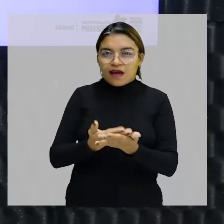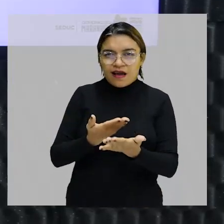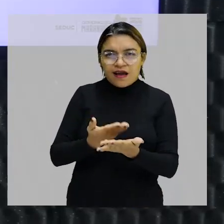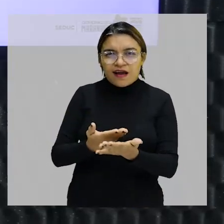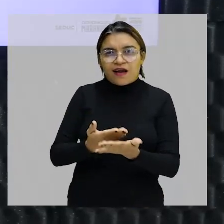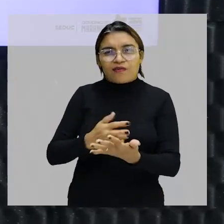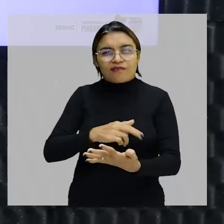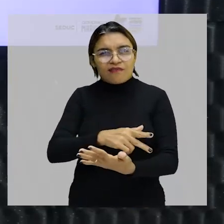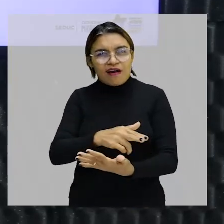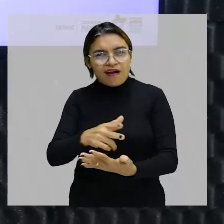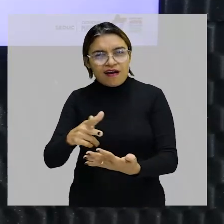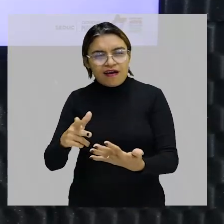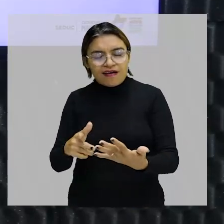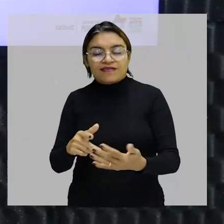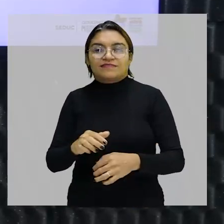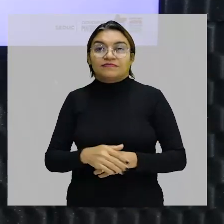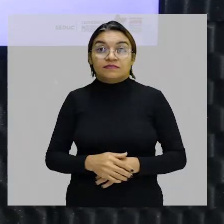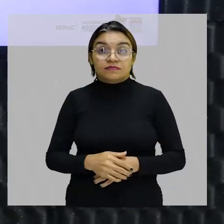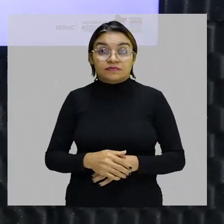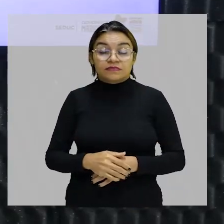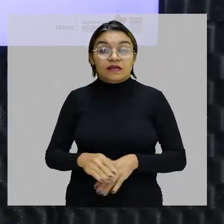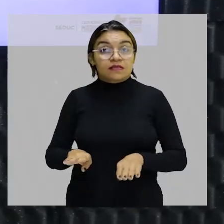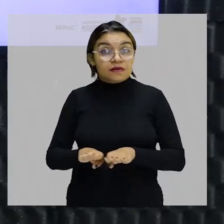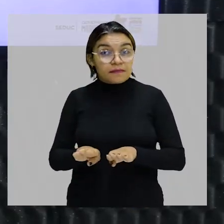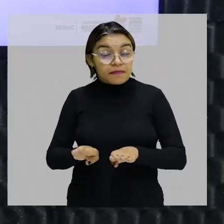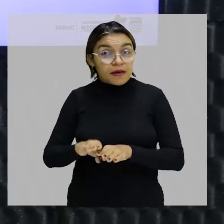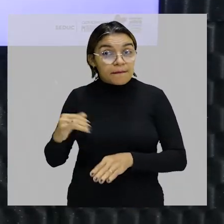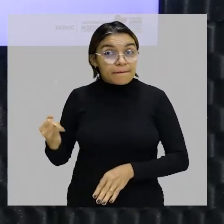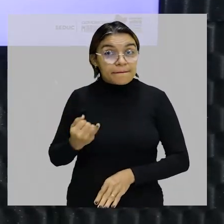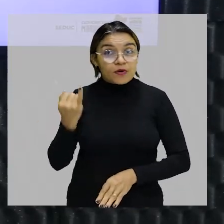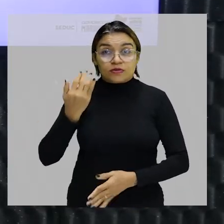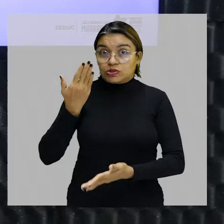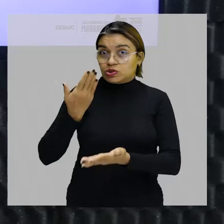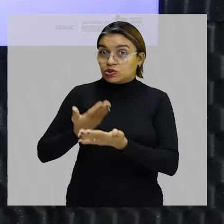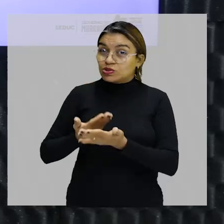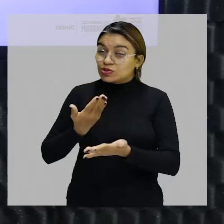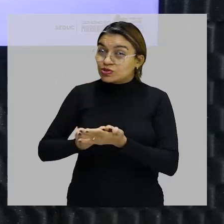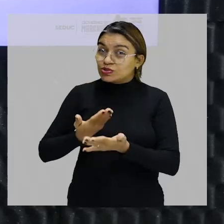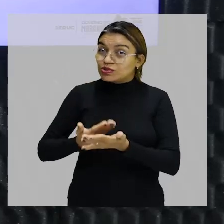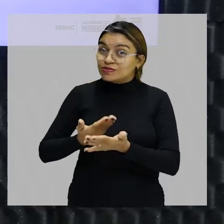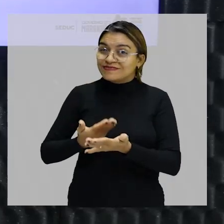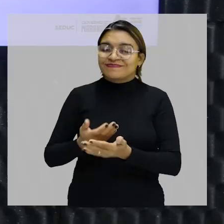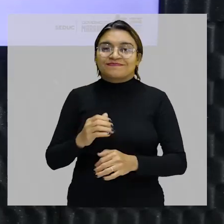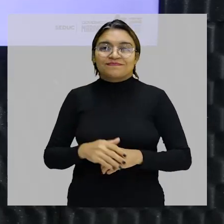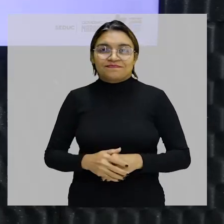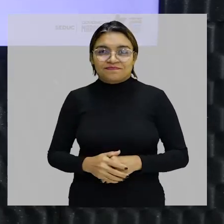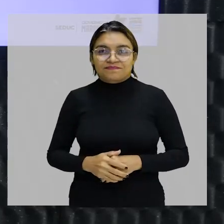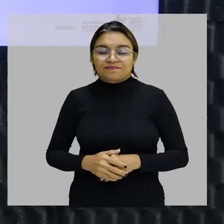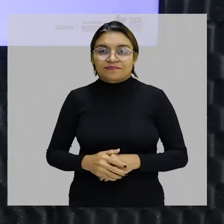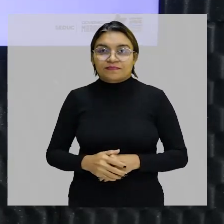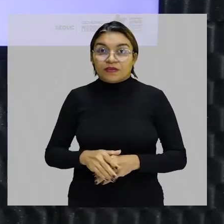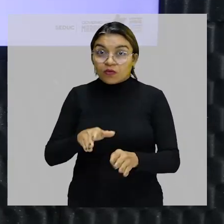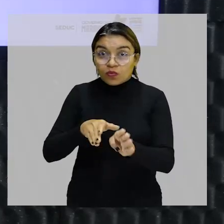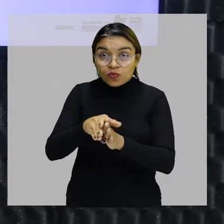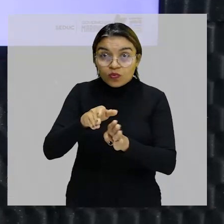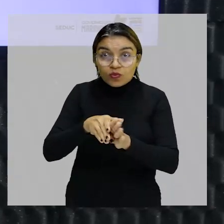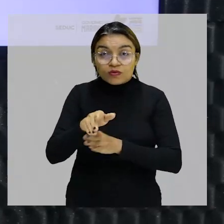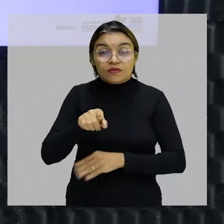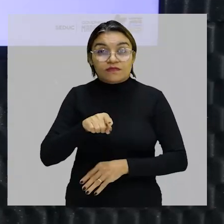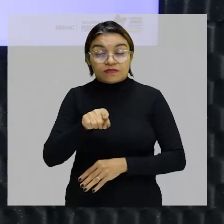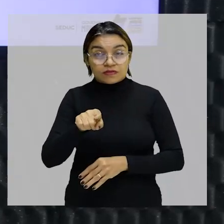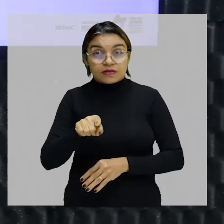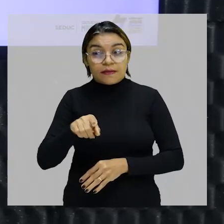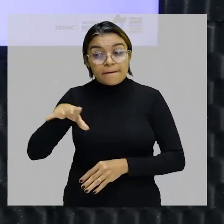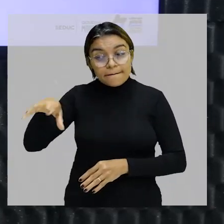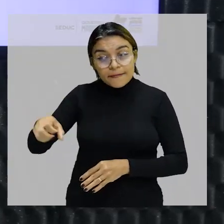componentes curriculares e principalmente se dedicando aos estudos. Turminha, como primeira dica, lápis, caneta,